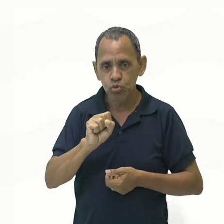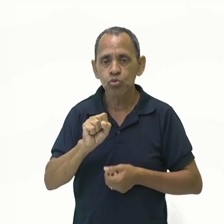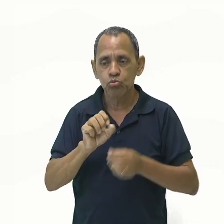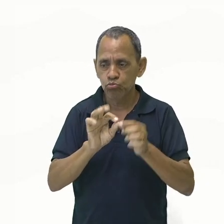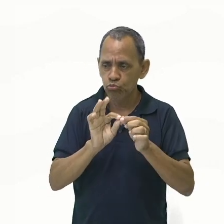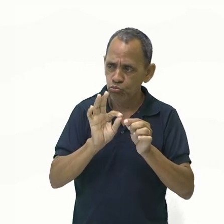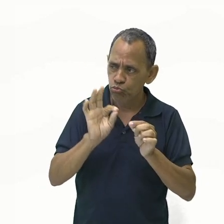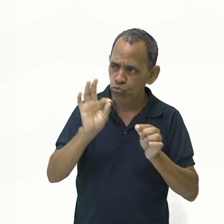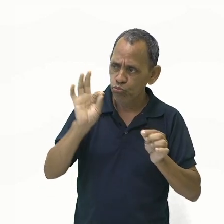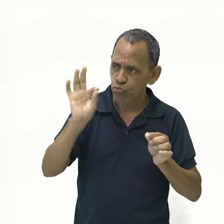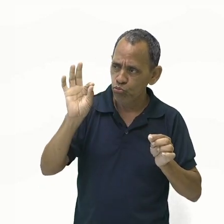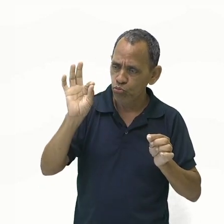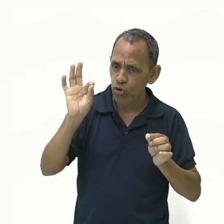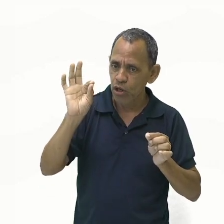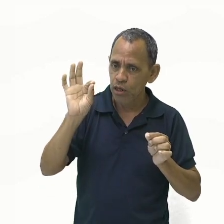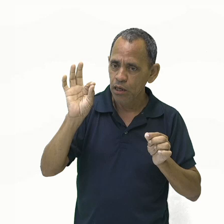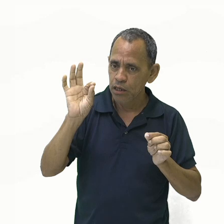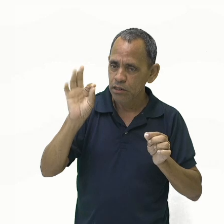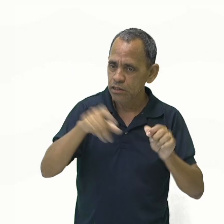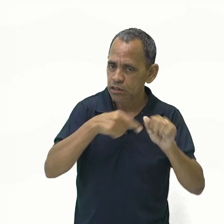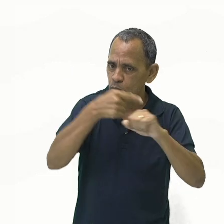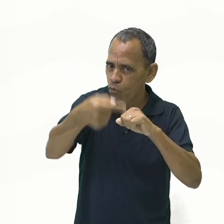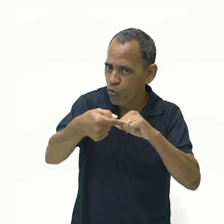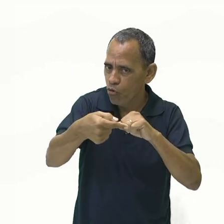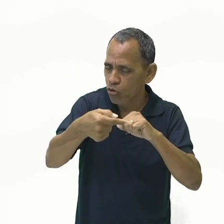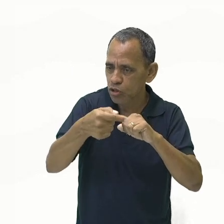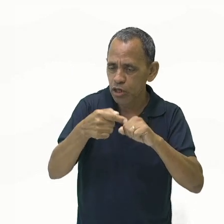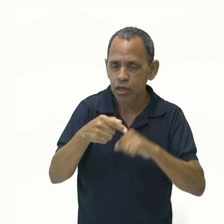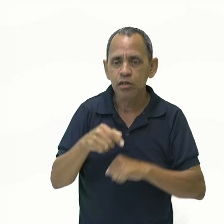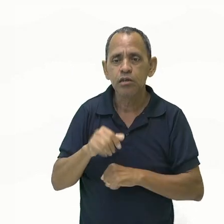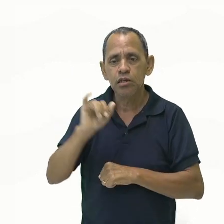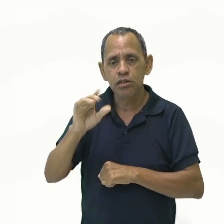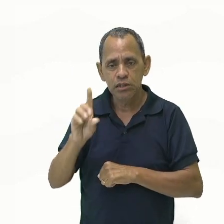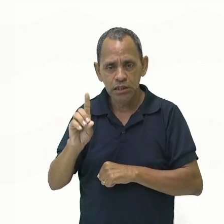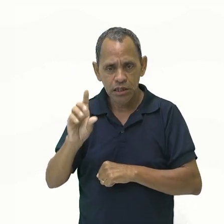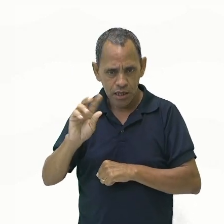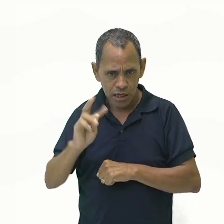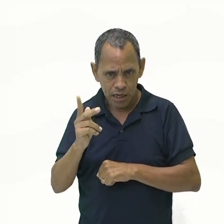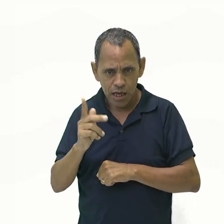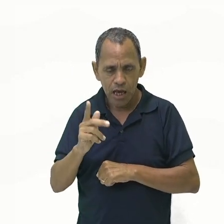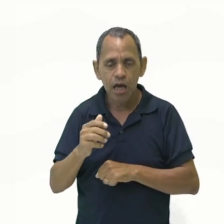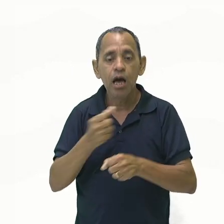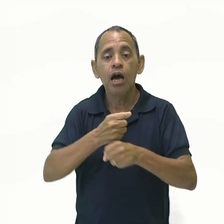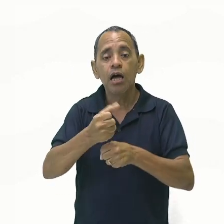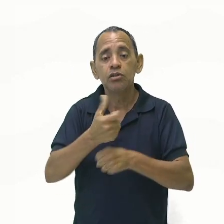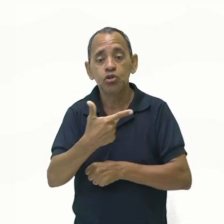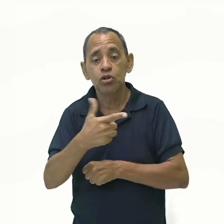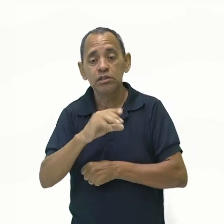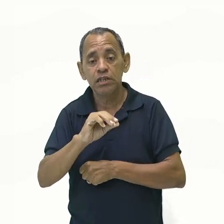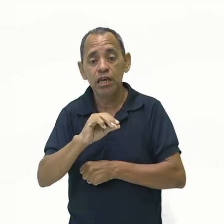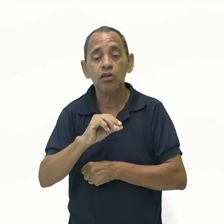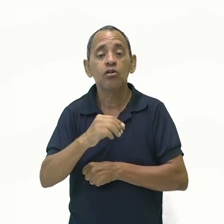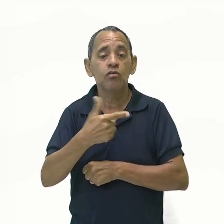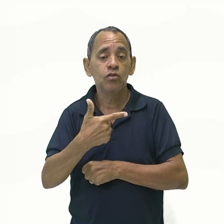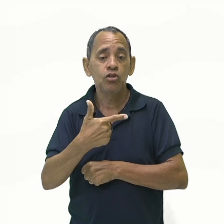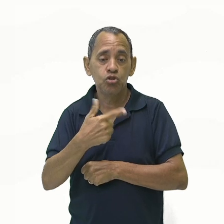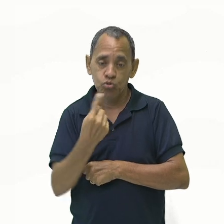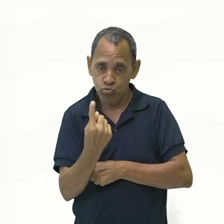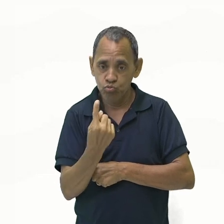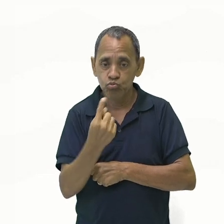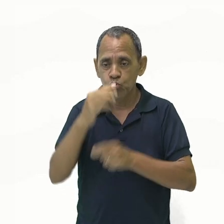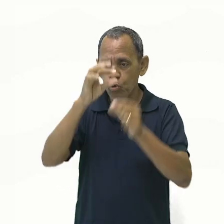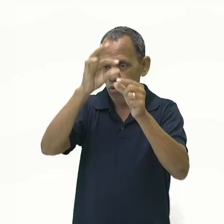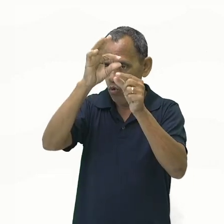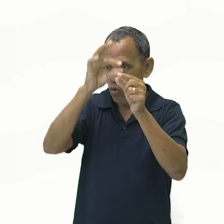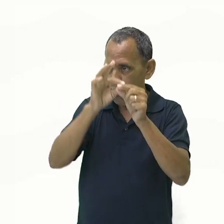de 2021, nós tínhamos ali um IDH que deu uma reduzida, né, ele reduziu em